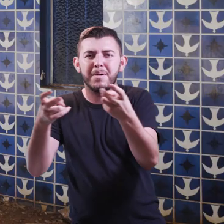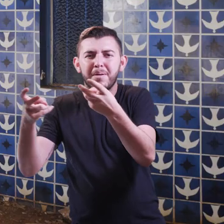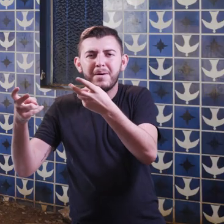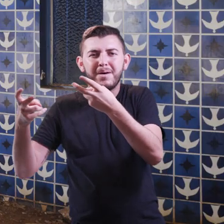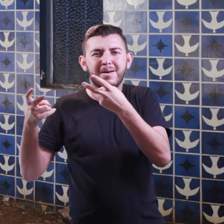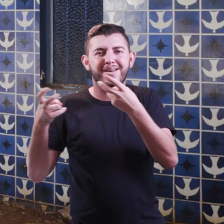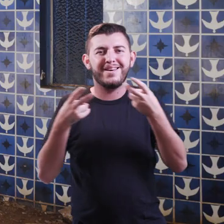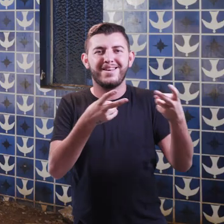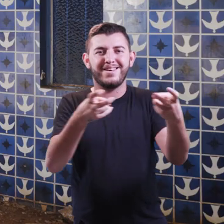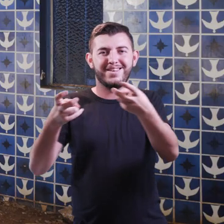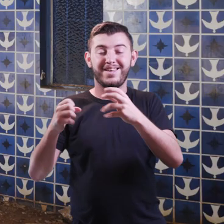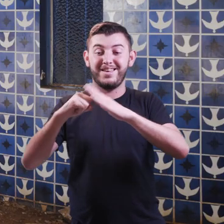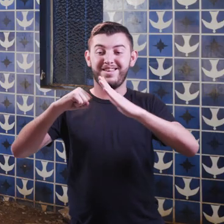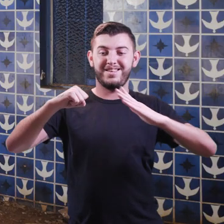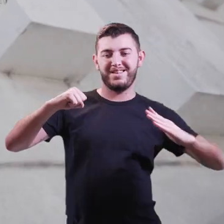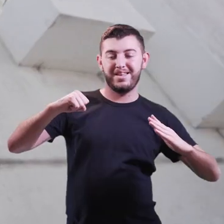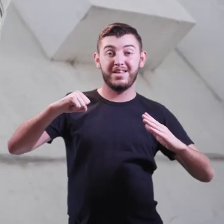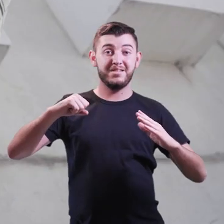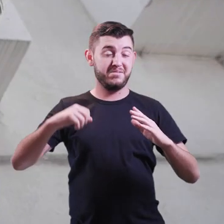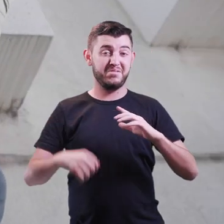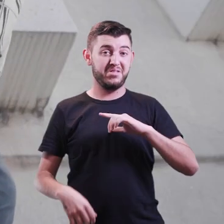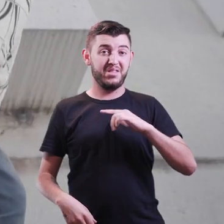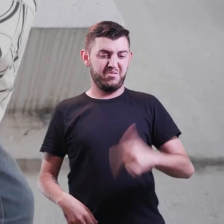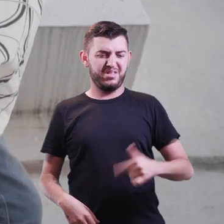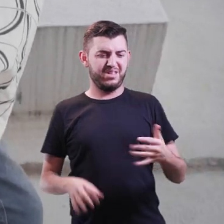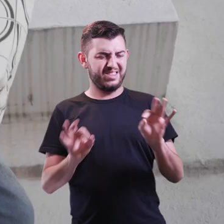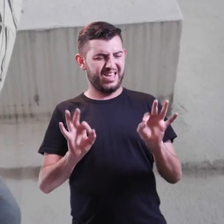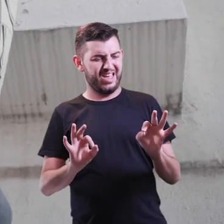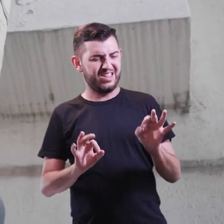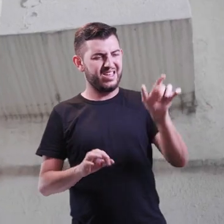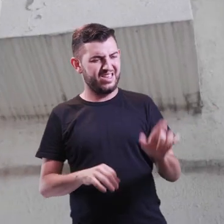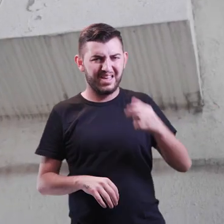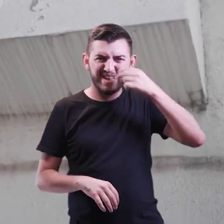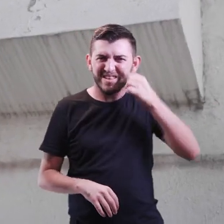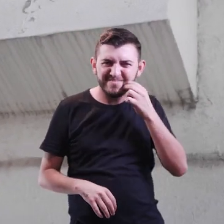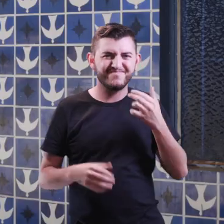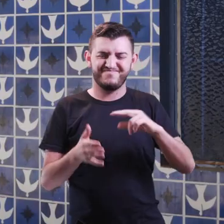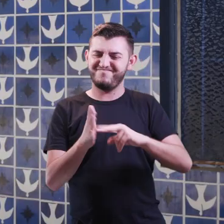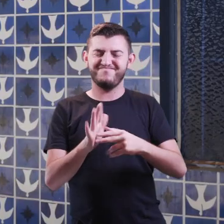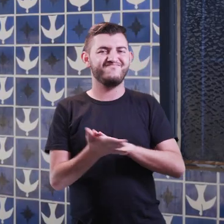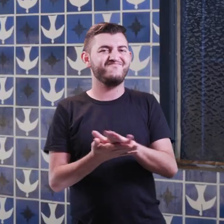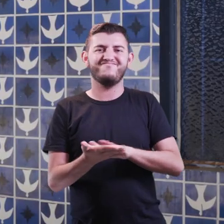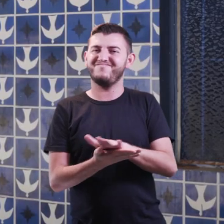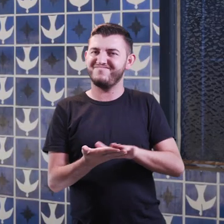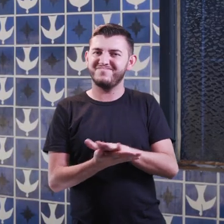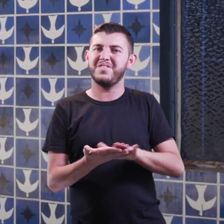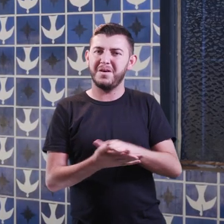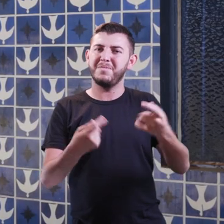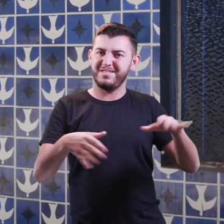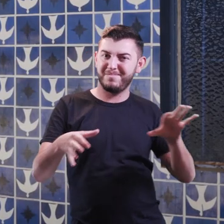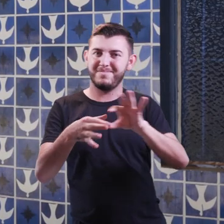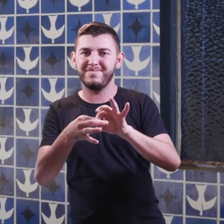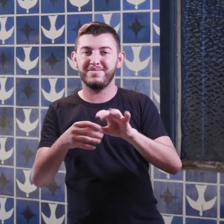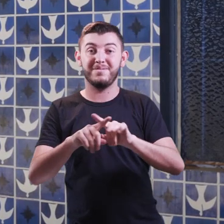O Teatro Nacional, sem a presença do Atos, não seria o Teatro Nacional. E é um orgulho para a gente que